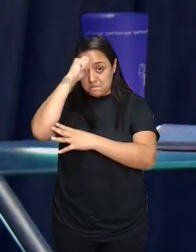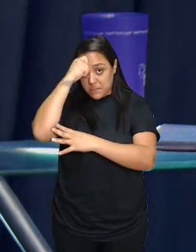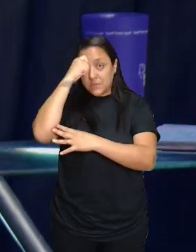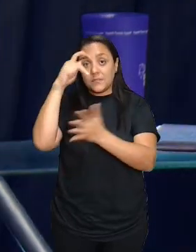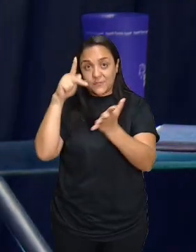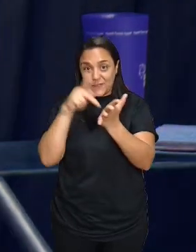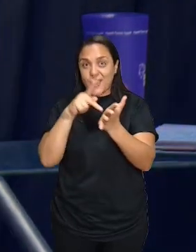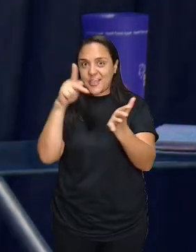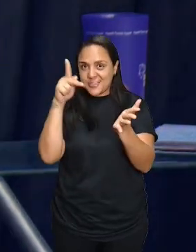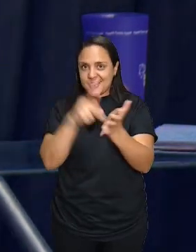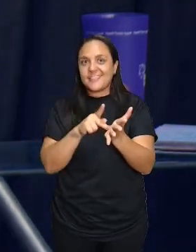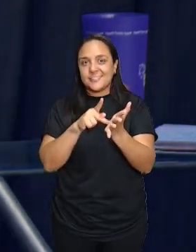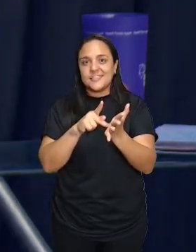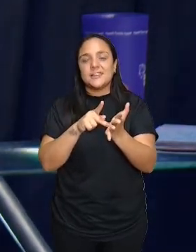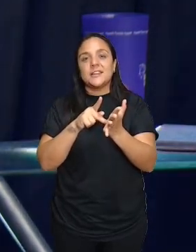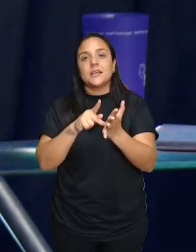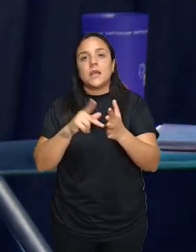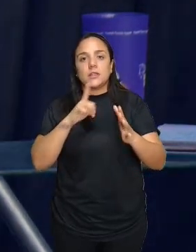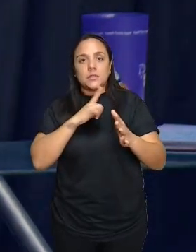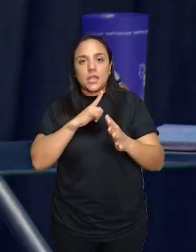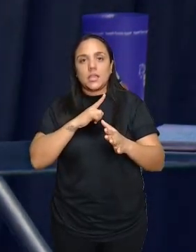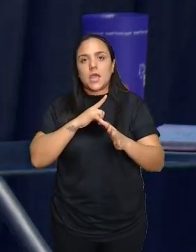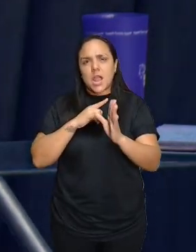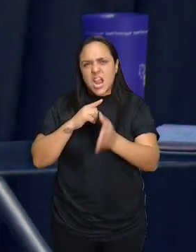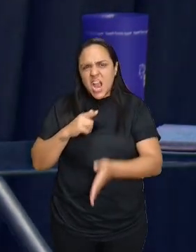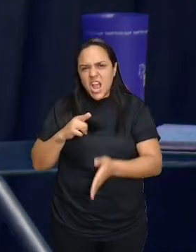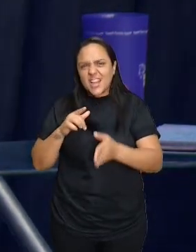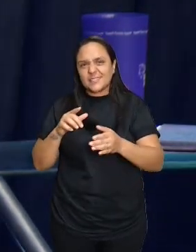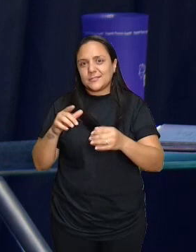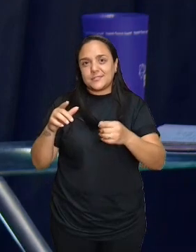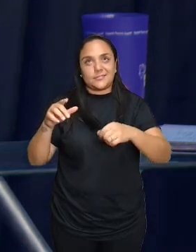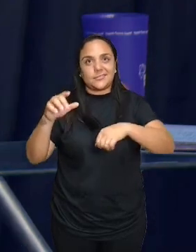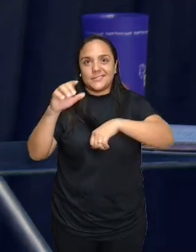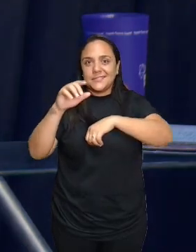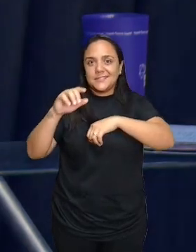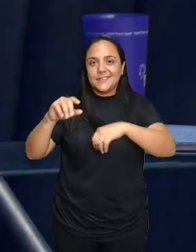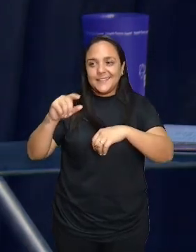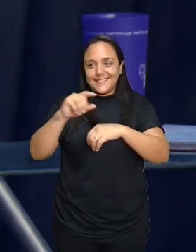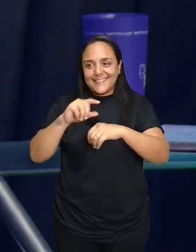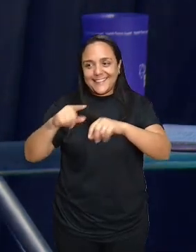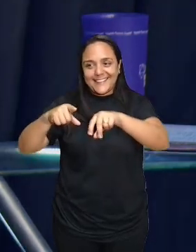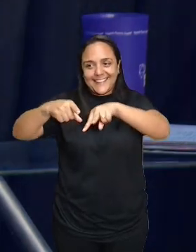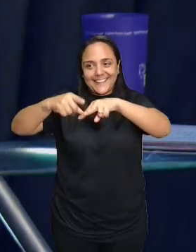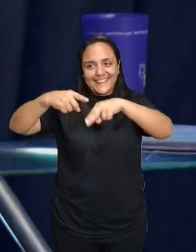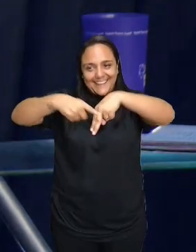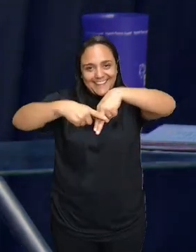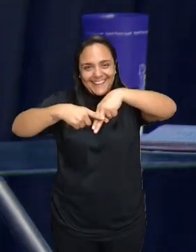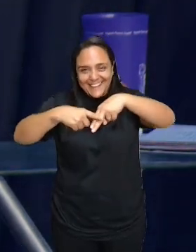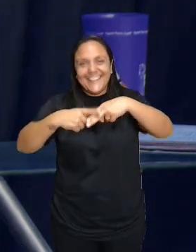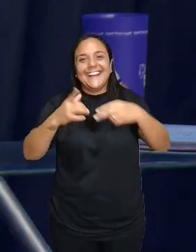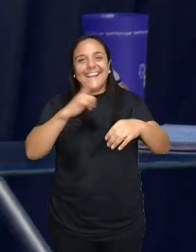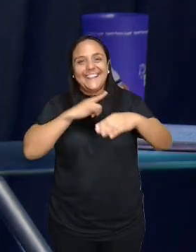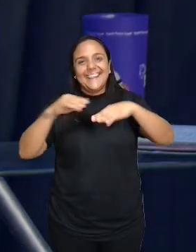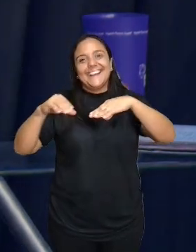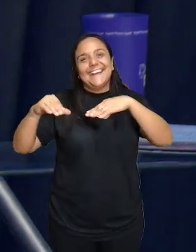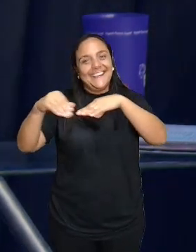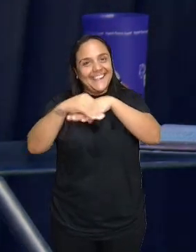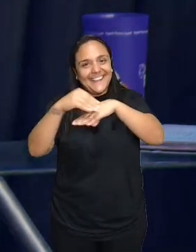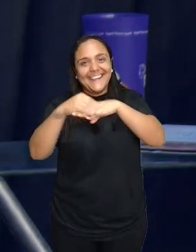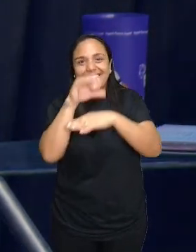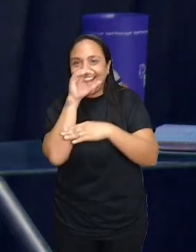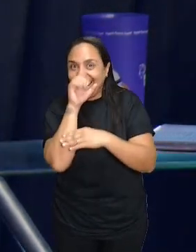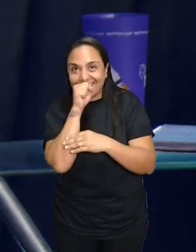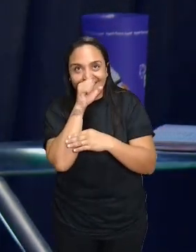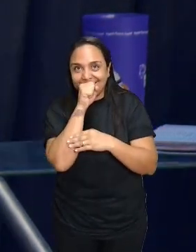da Mature, uma calça cor de abóbora, um tênis preto, e com muita vontade de fazer trocas, a